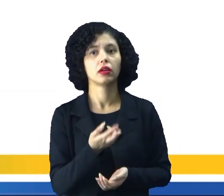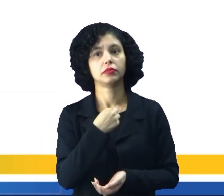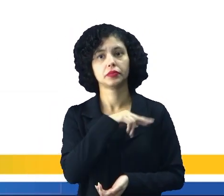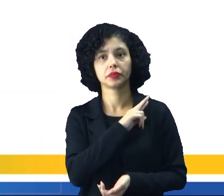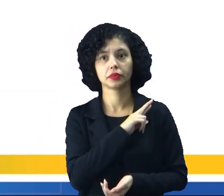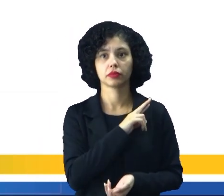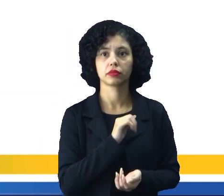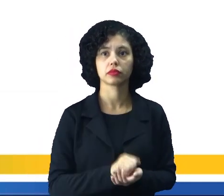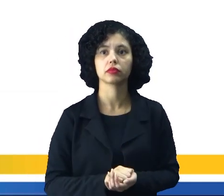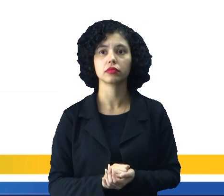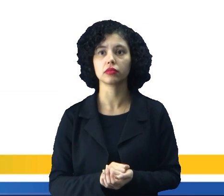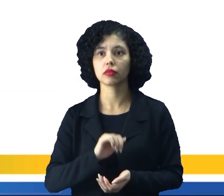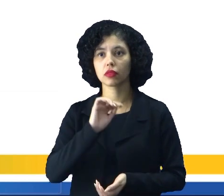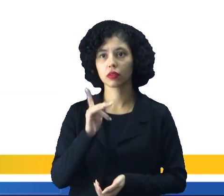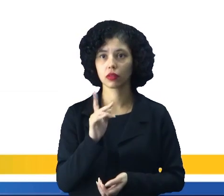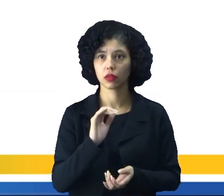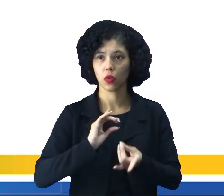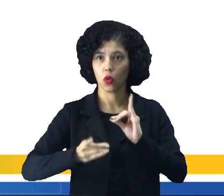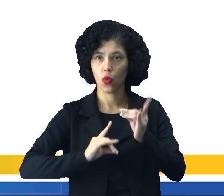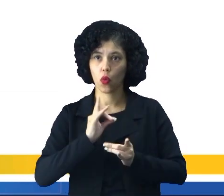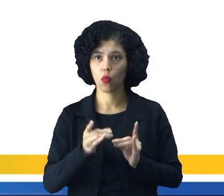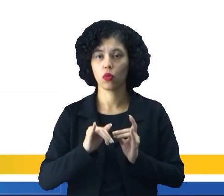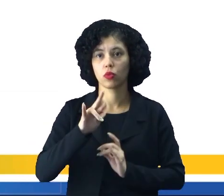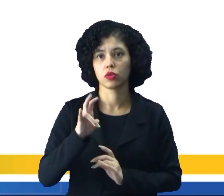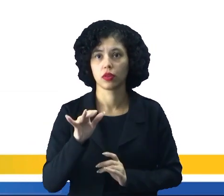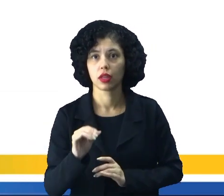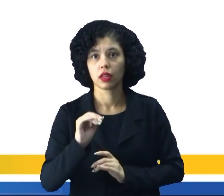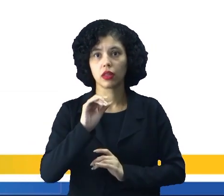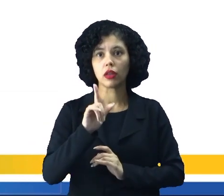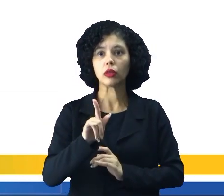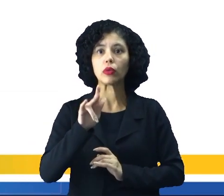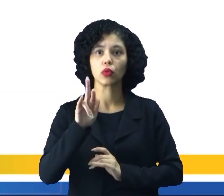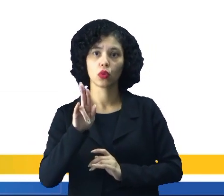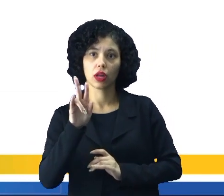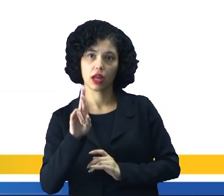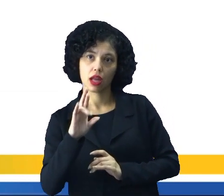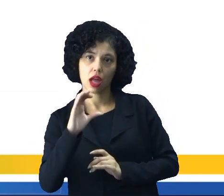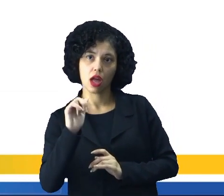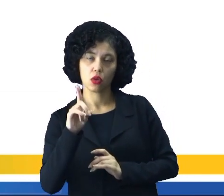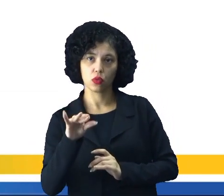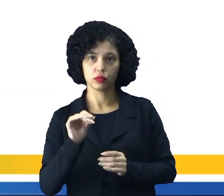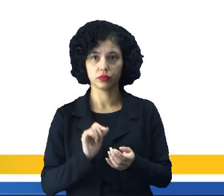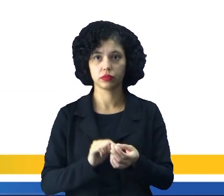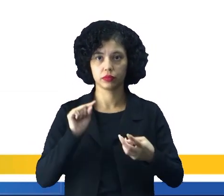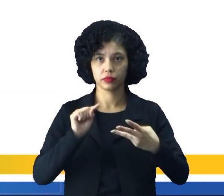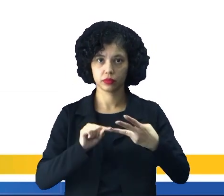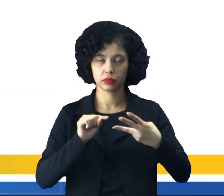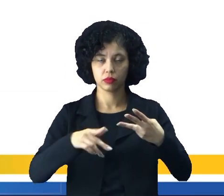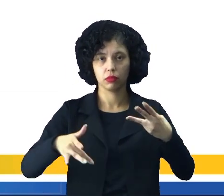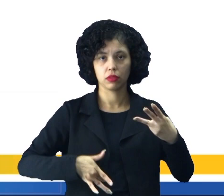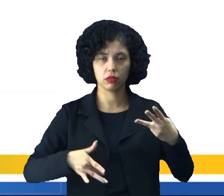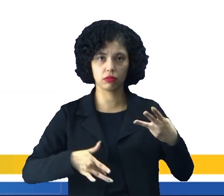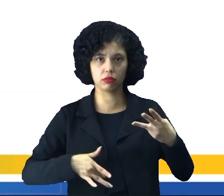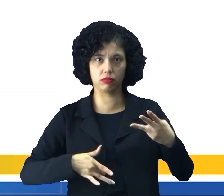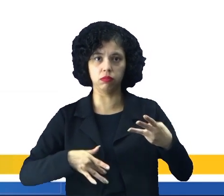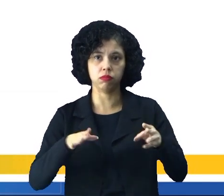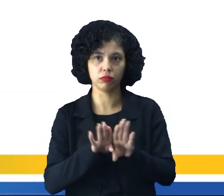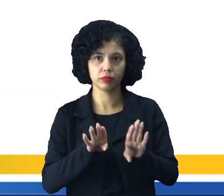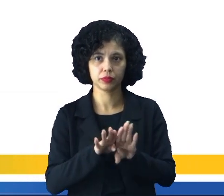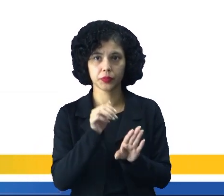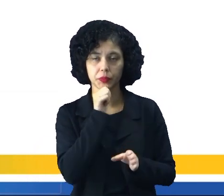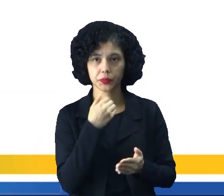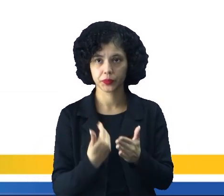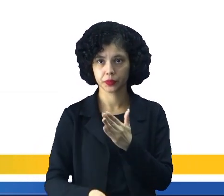dos hormônios insulina e glucagon. No fígado, ele é o segundo maior órgão do corpo humano, perdendo apenas para a